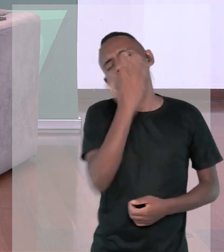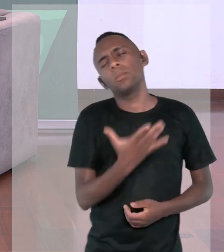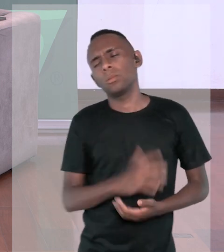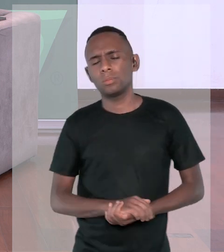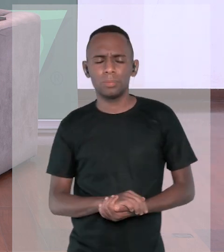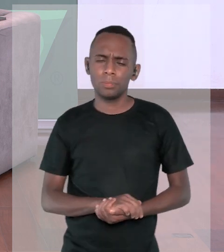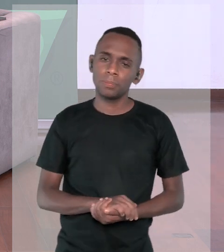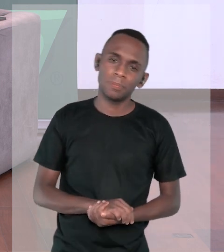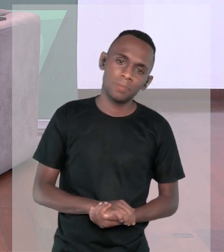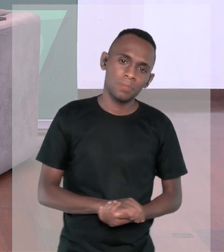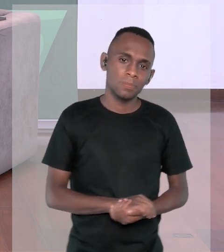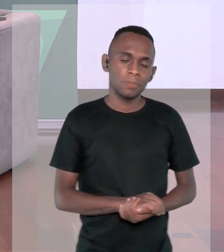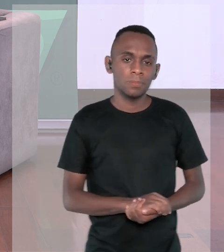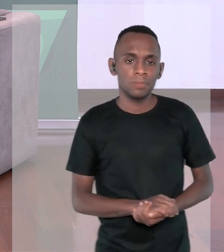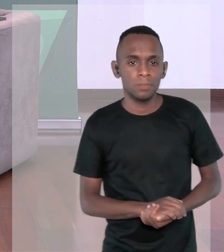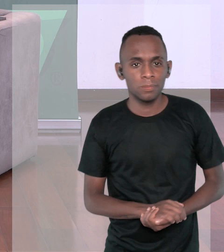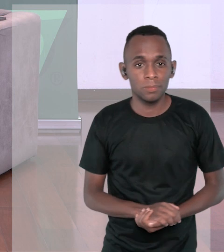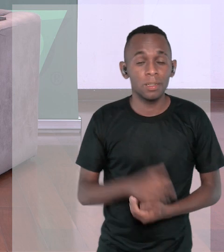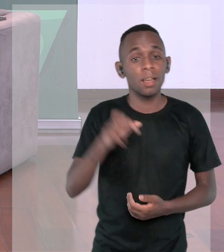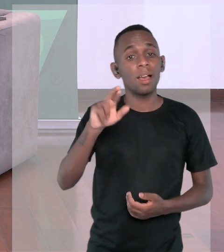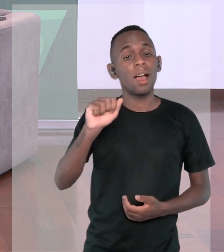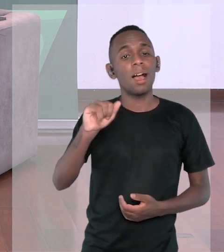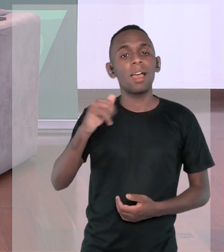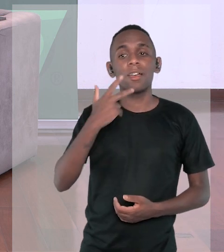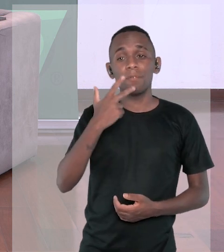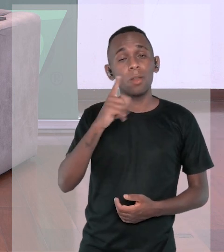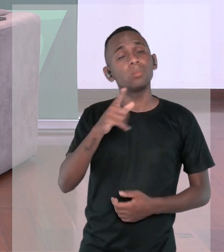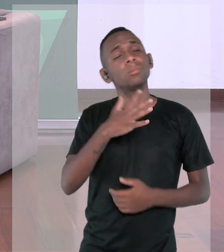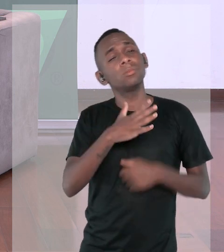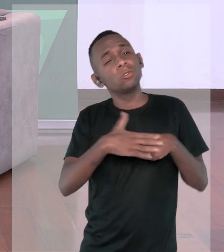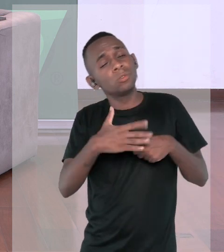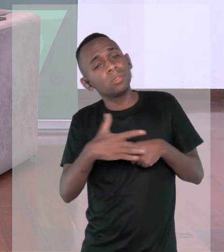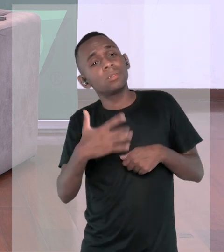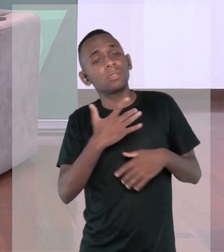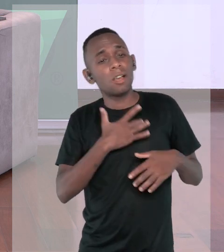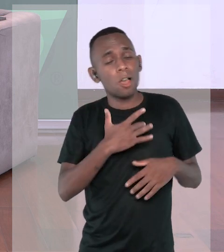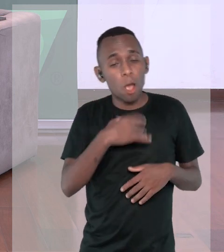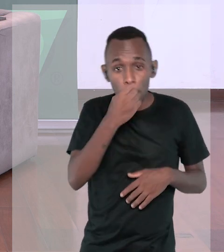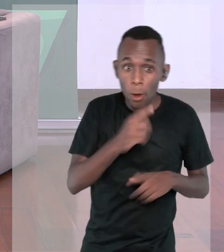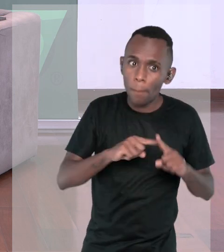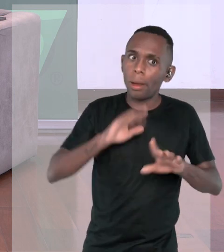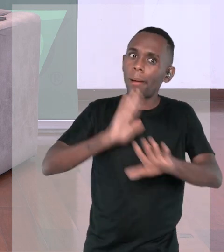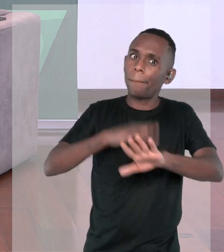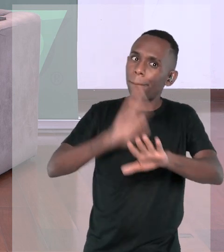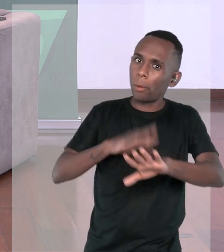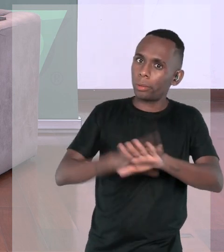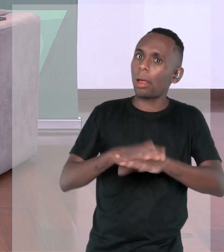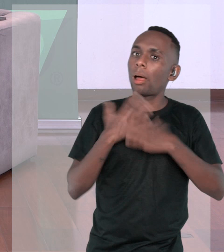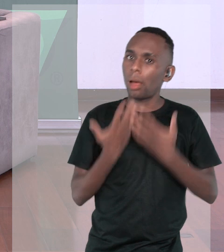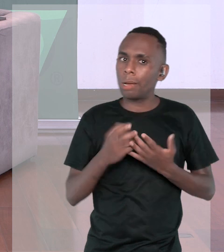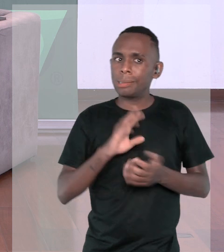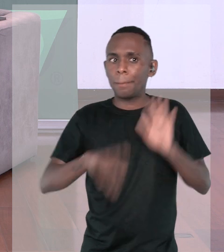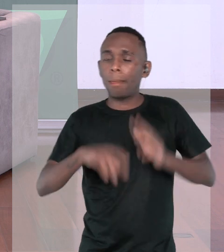demais. E aí, a Rai falou, essa pessoa é generosa, mas também tem gente que conhece o lado sombra do Rafael. De vez em quando